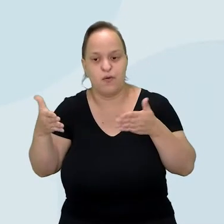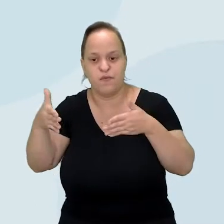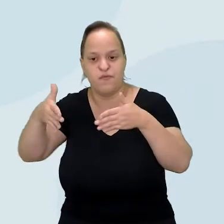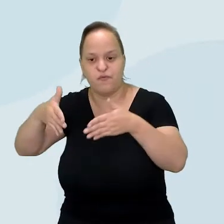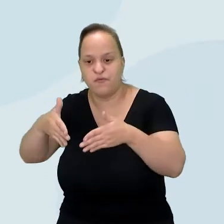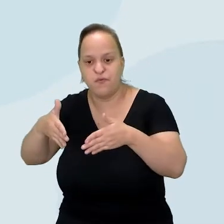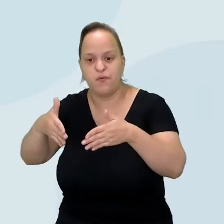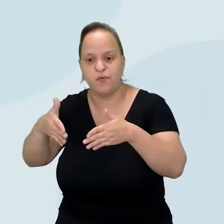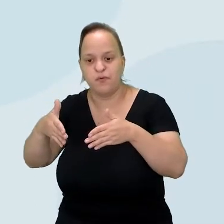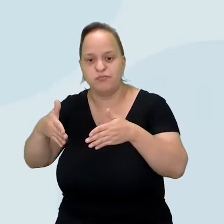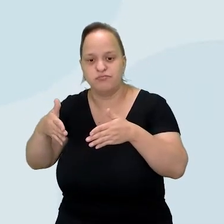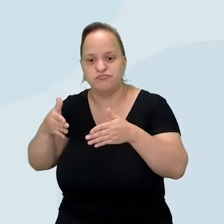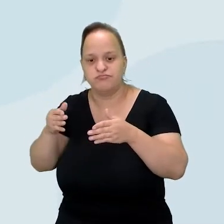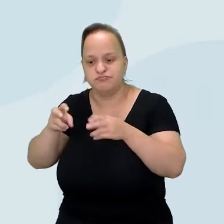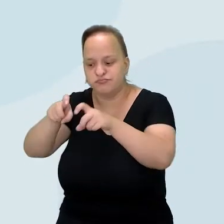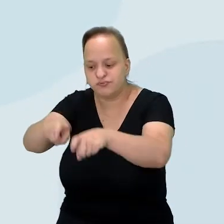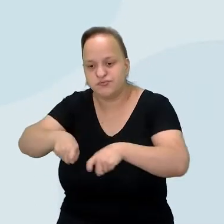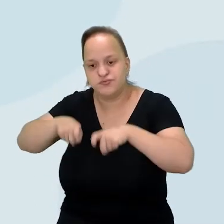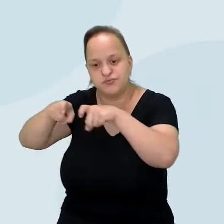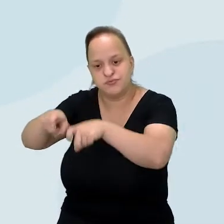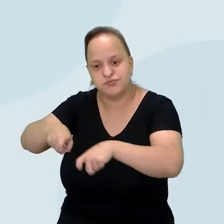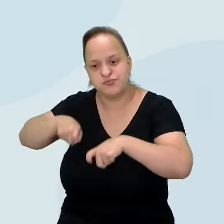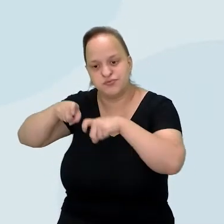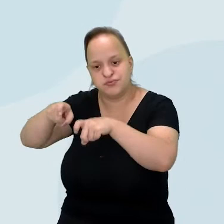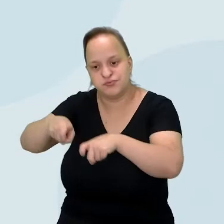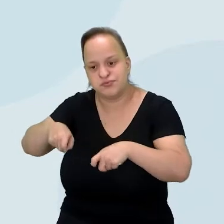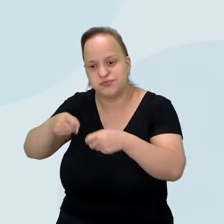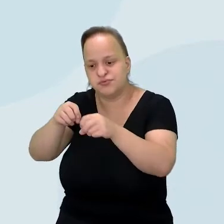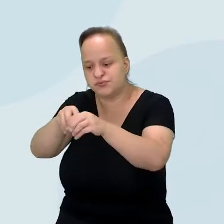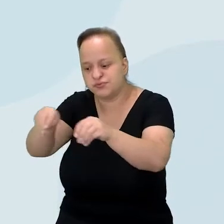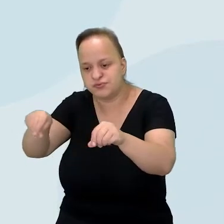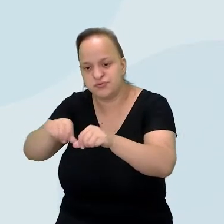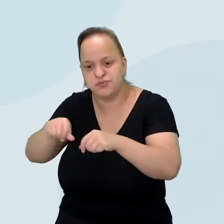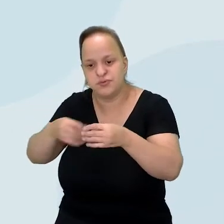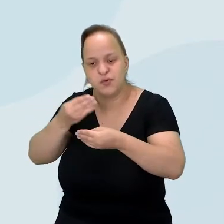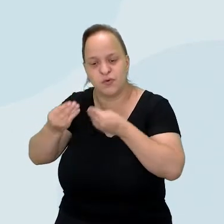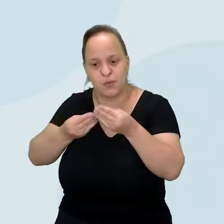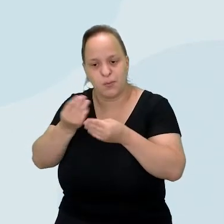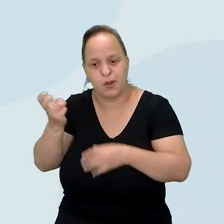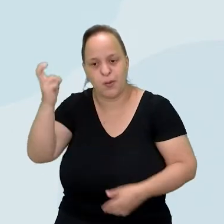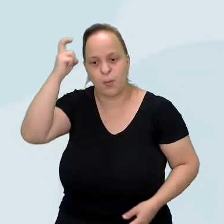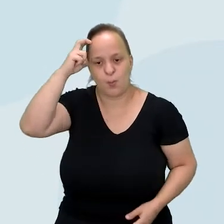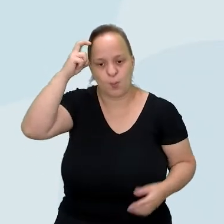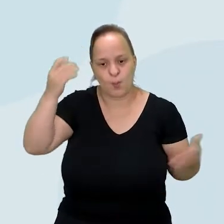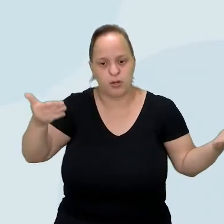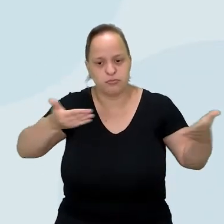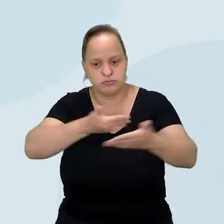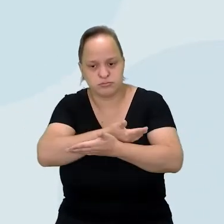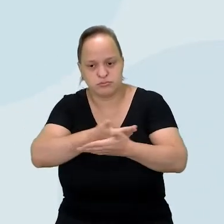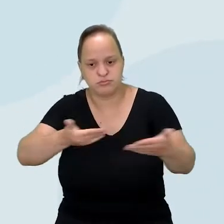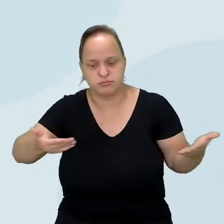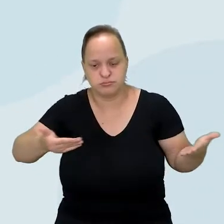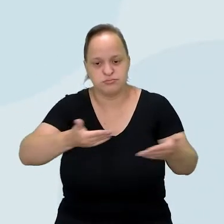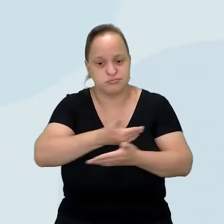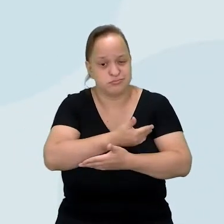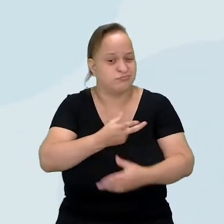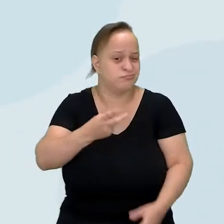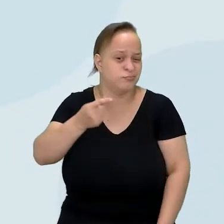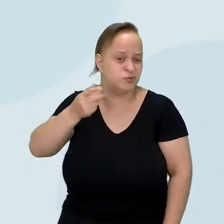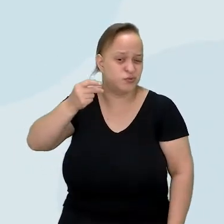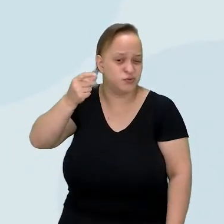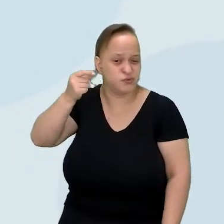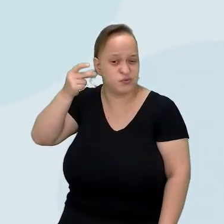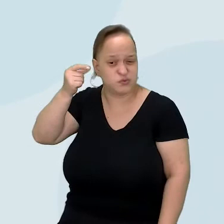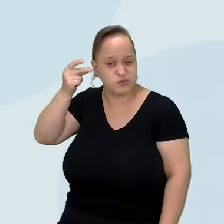solo. A gente tem uma interculturalidade que é justamente isso que a gente trouxe para vocês, que vem dos